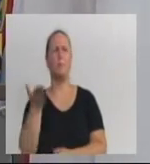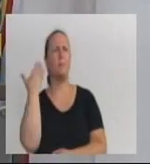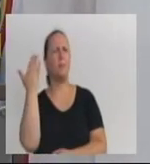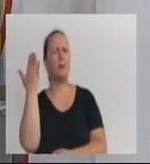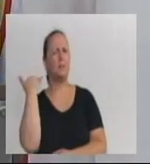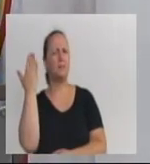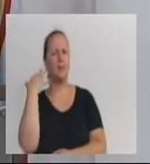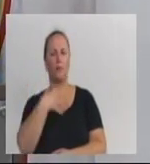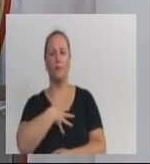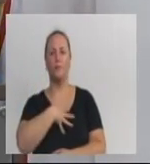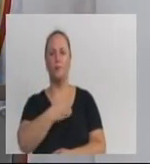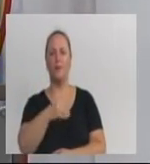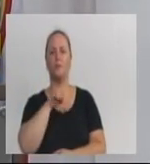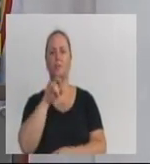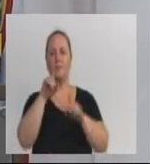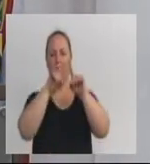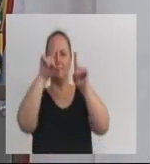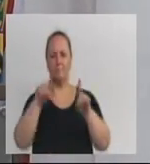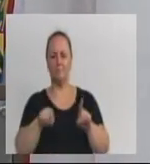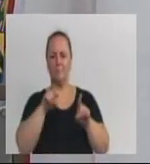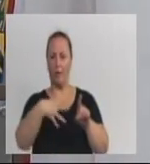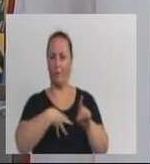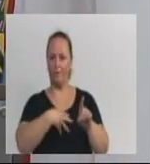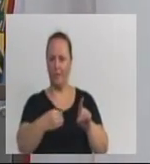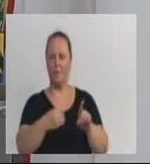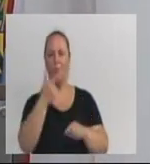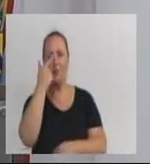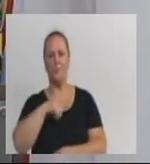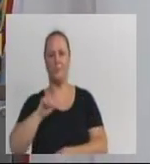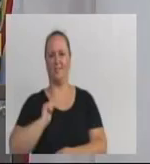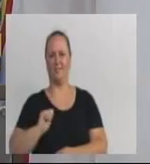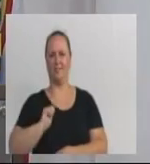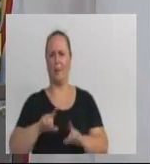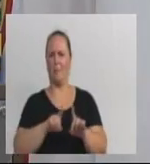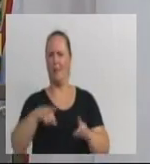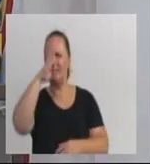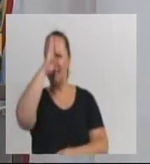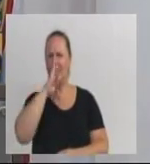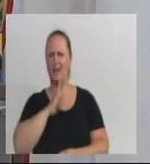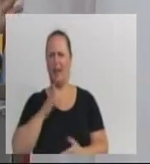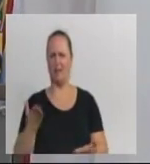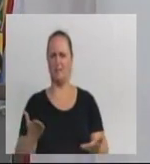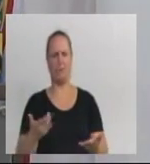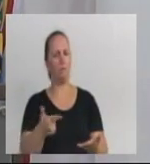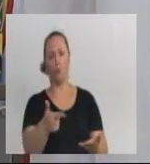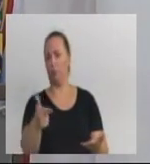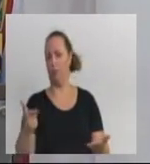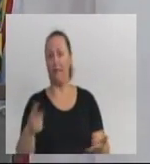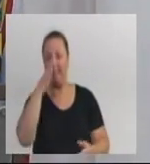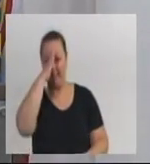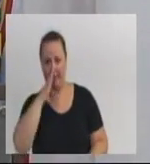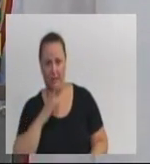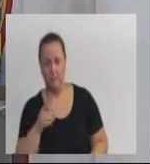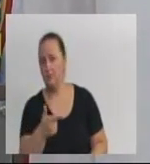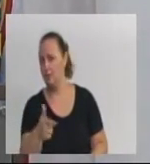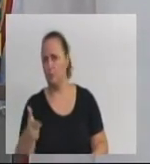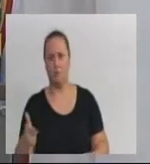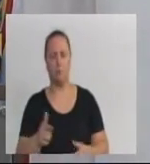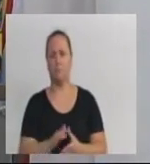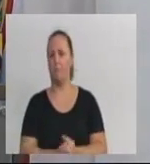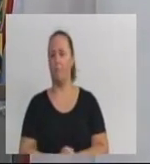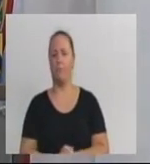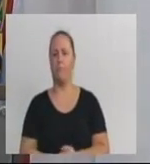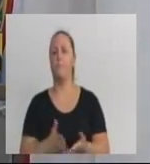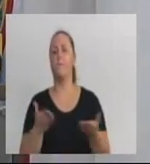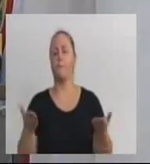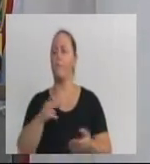não sei se hoje recebe bolsa de estudo. Mas se tiver alguém aqui que estuda de graça na FURB, que se apresente aqui, porque eu não conheço. Então, senhor presidente, seria isso